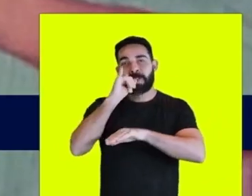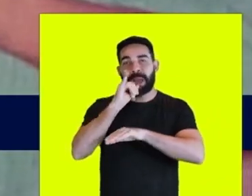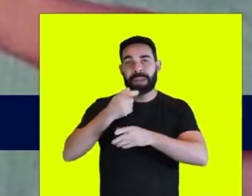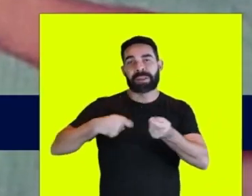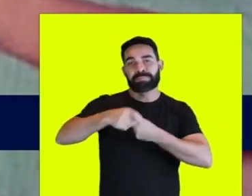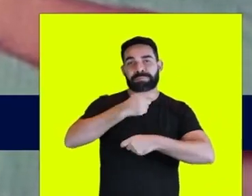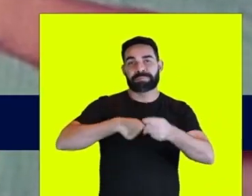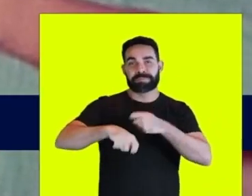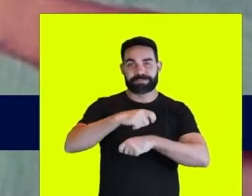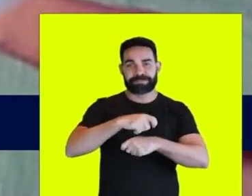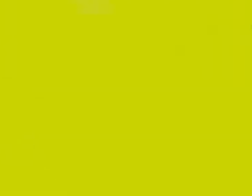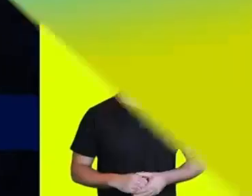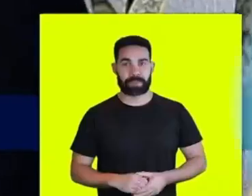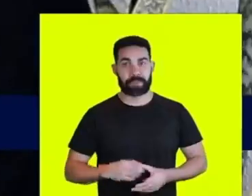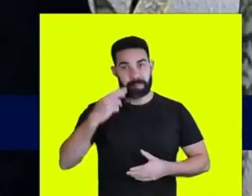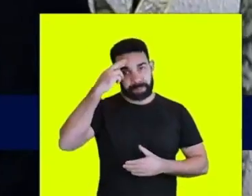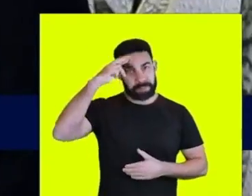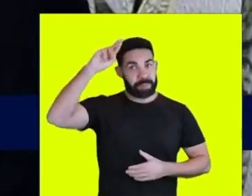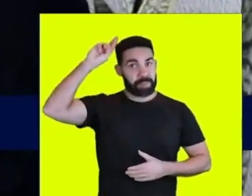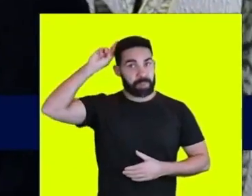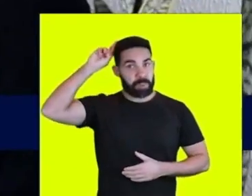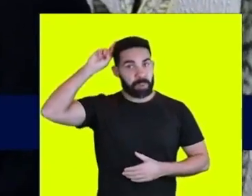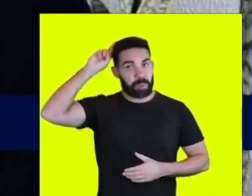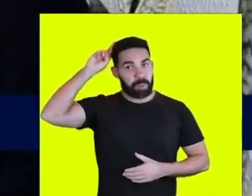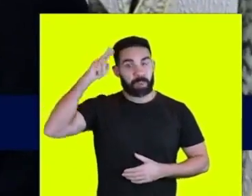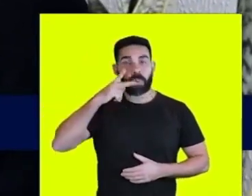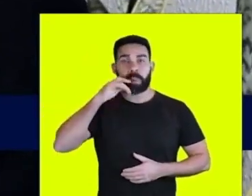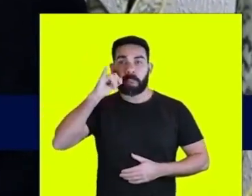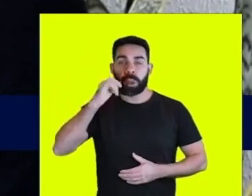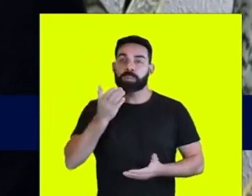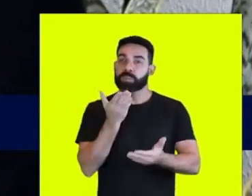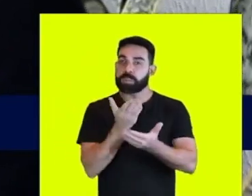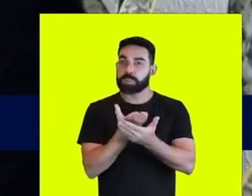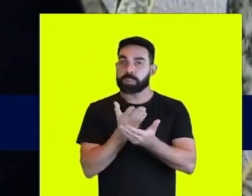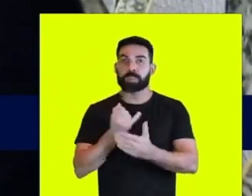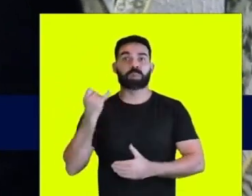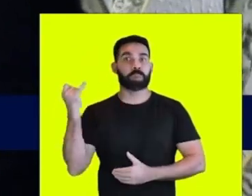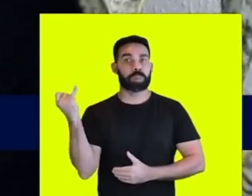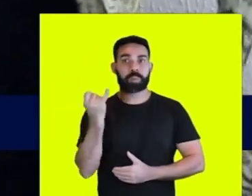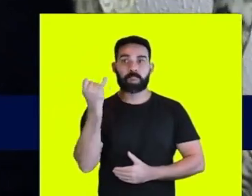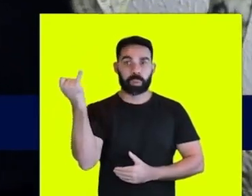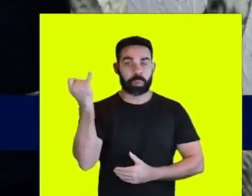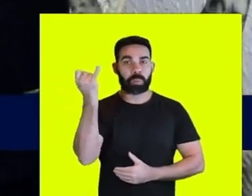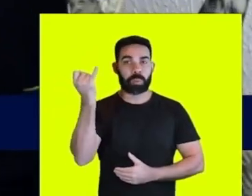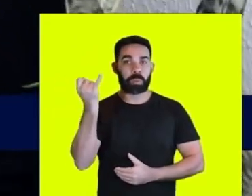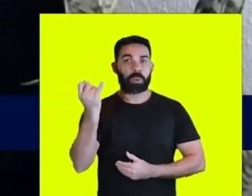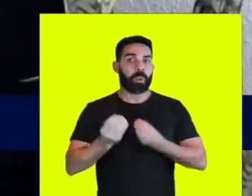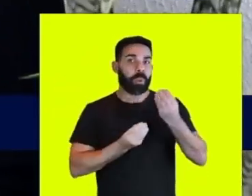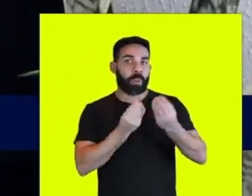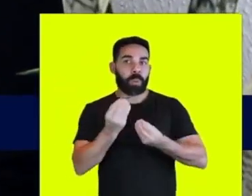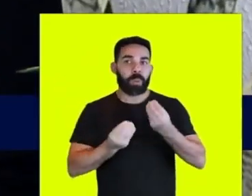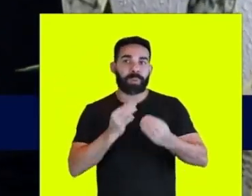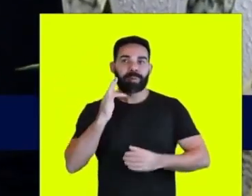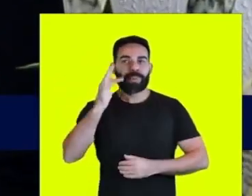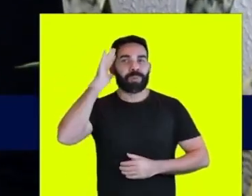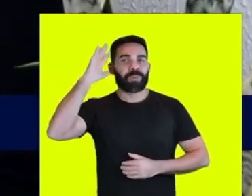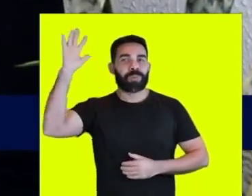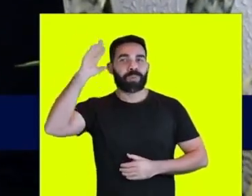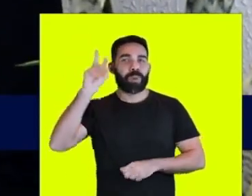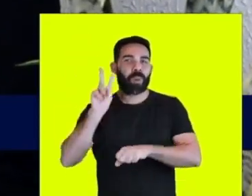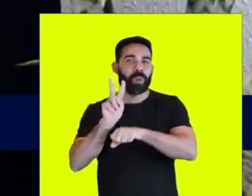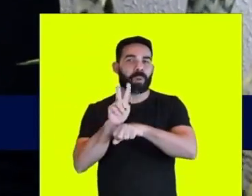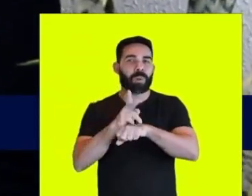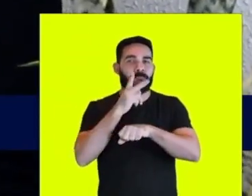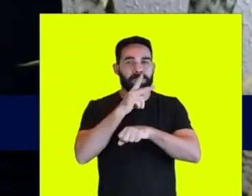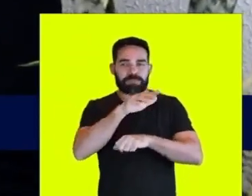ajudando seu pai na mercearia. Para ele e seus pais, o estudo sempre foi uma prioridade e uma forma de realizar seu sonho, cuidar das